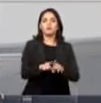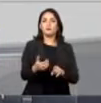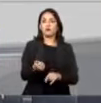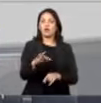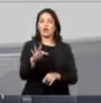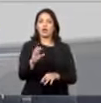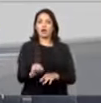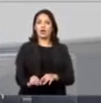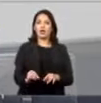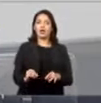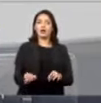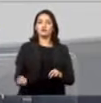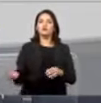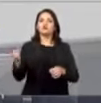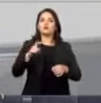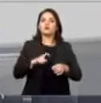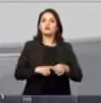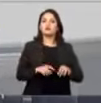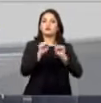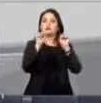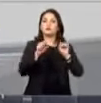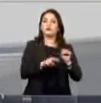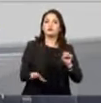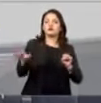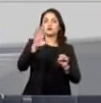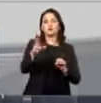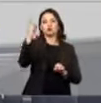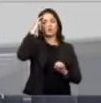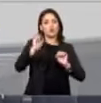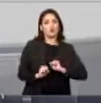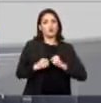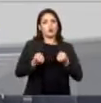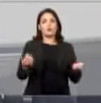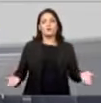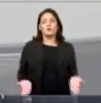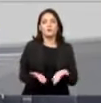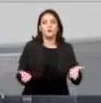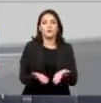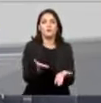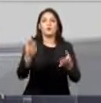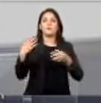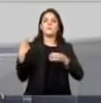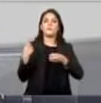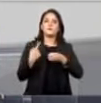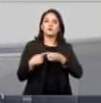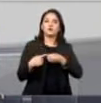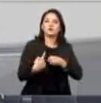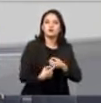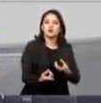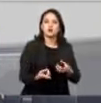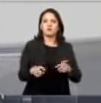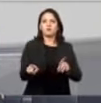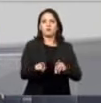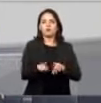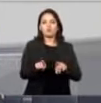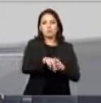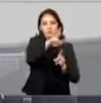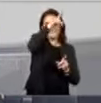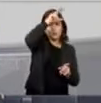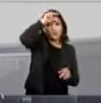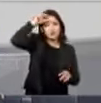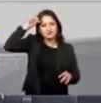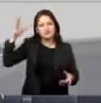de Cultura, que fortalece um incentivo nos municípios e estados brasileiros com uma política equitativa em